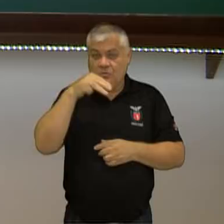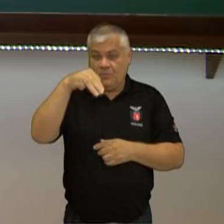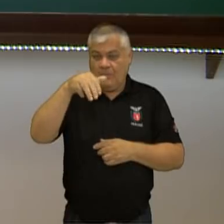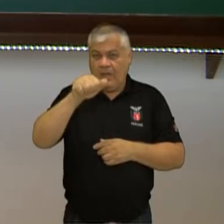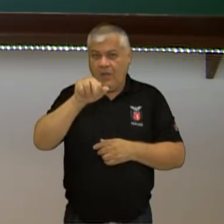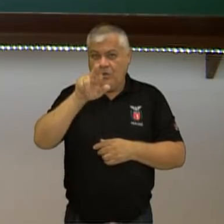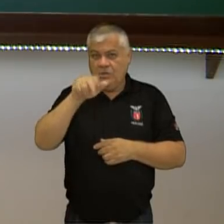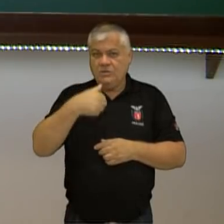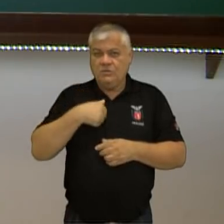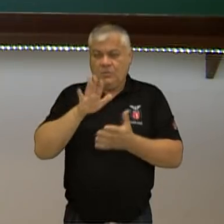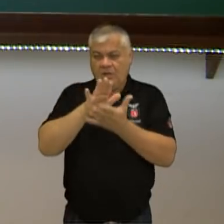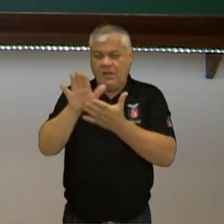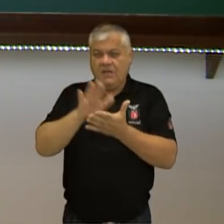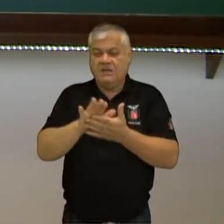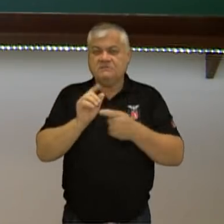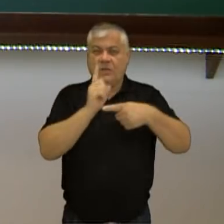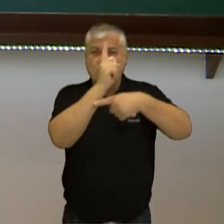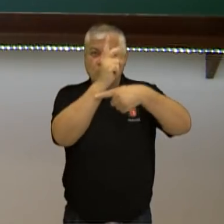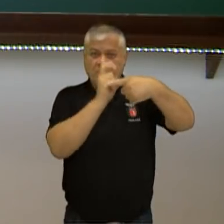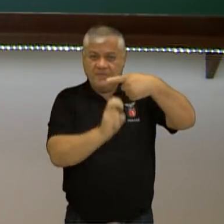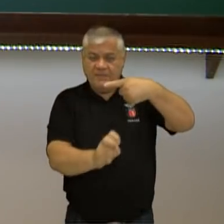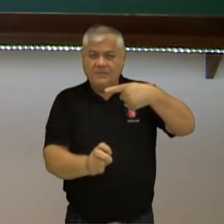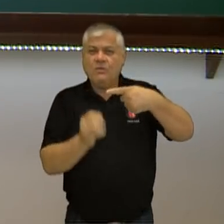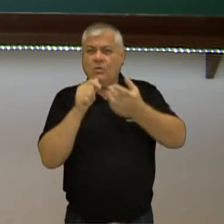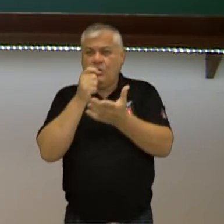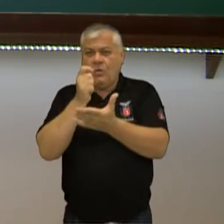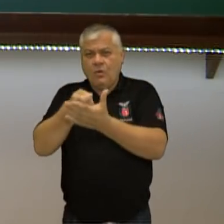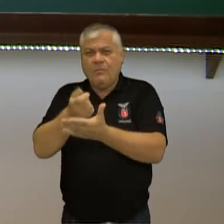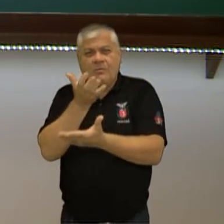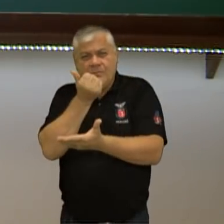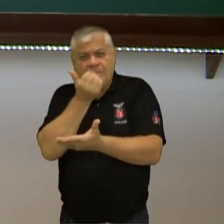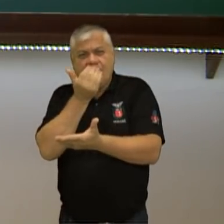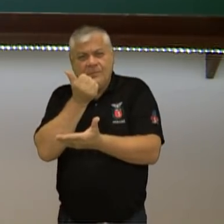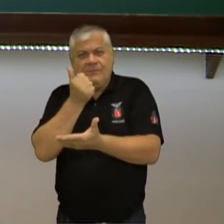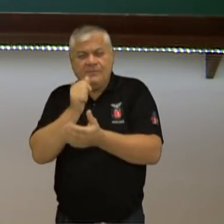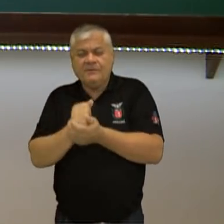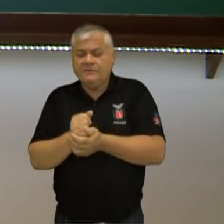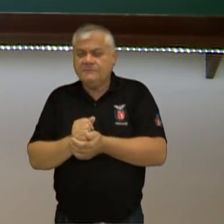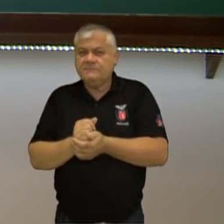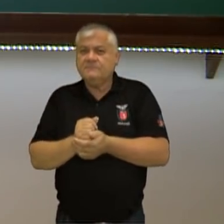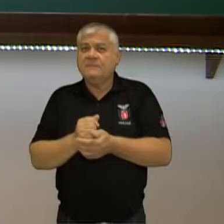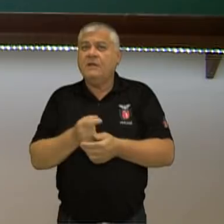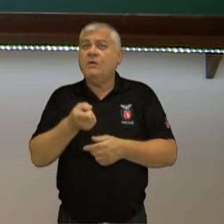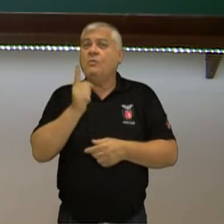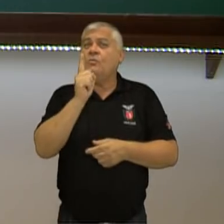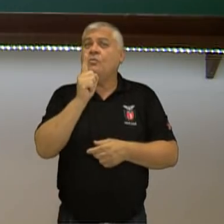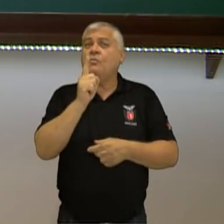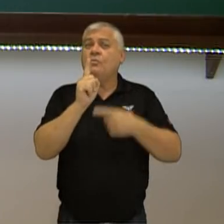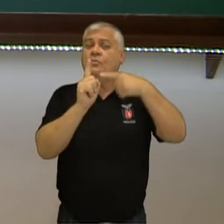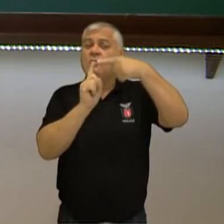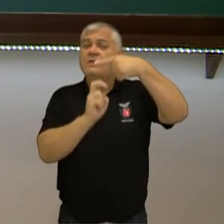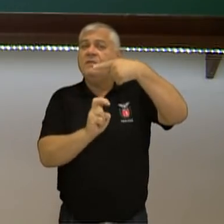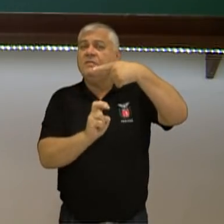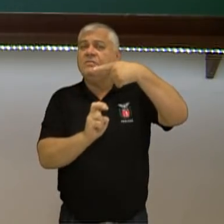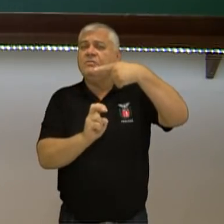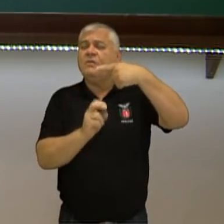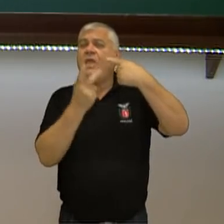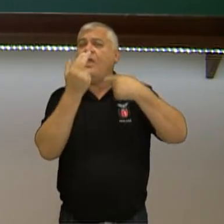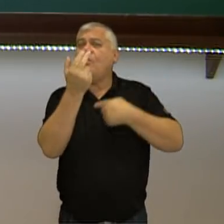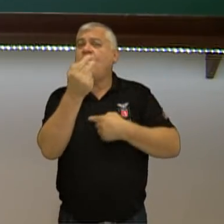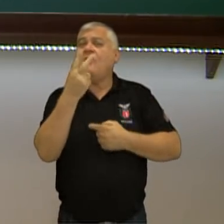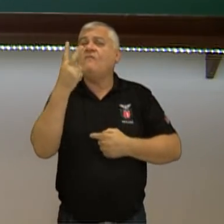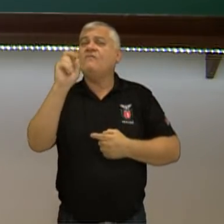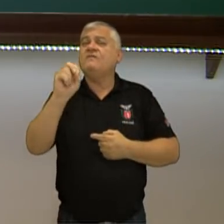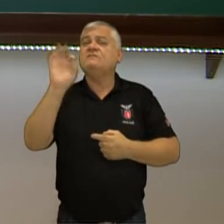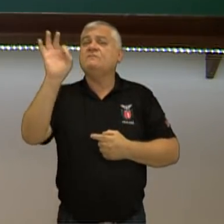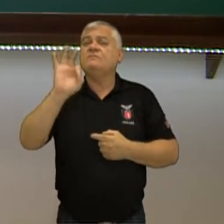1/5 do salário com alimentação, nós fizemos os cálculos ali e nós descobrimos que esse 1/5 equivale a 20%. Então, é correto